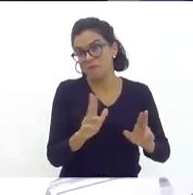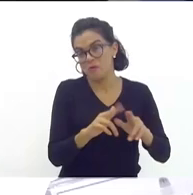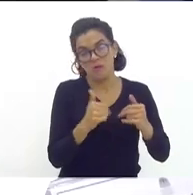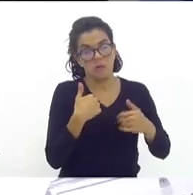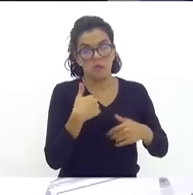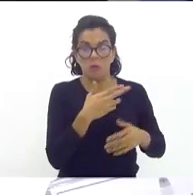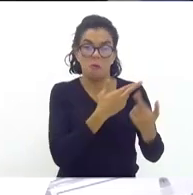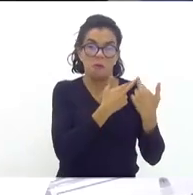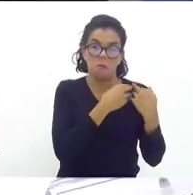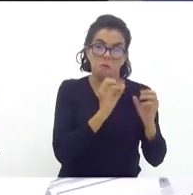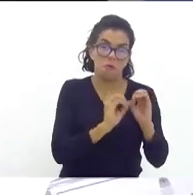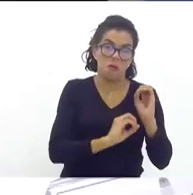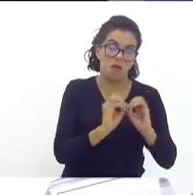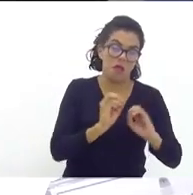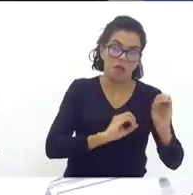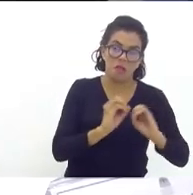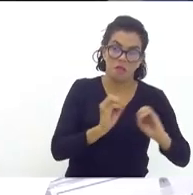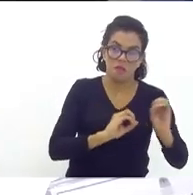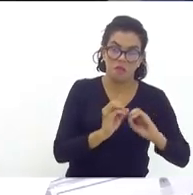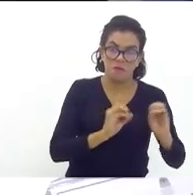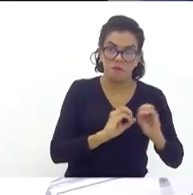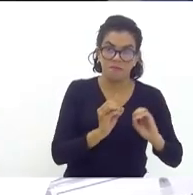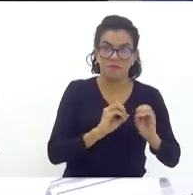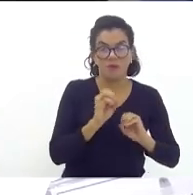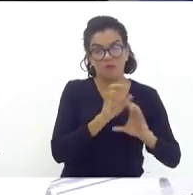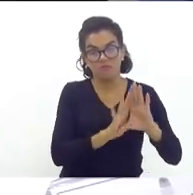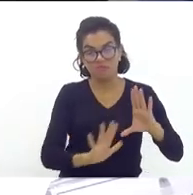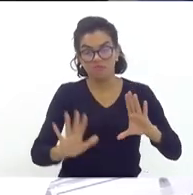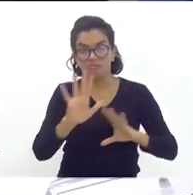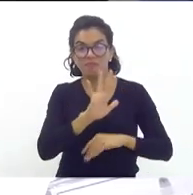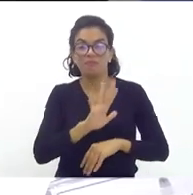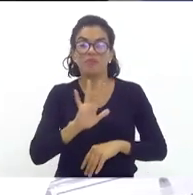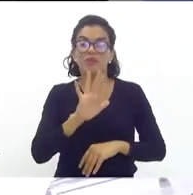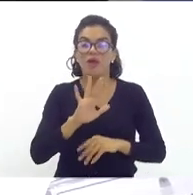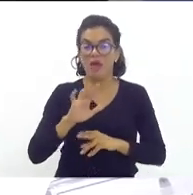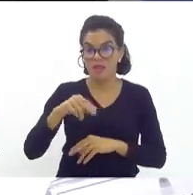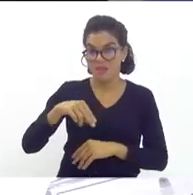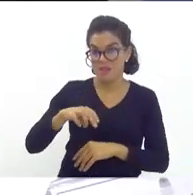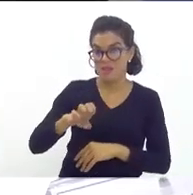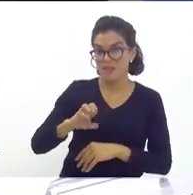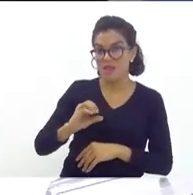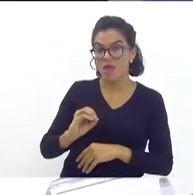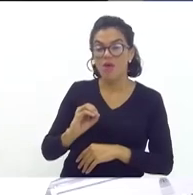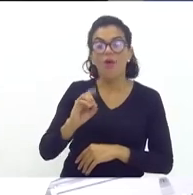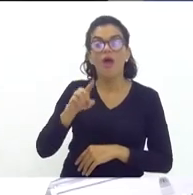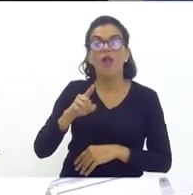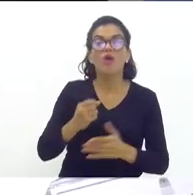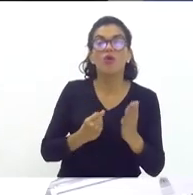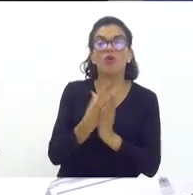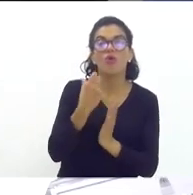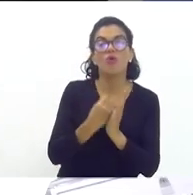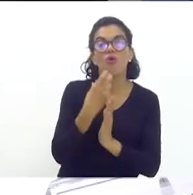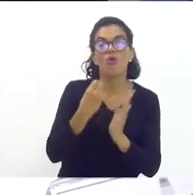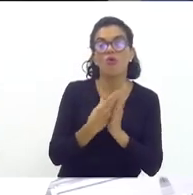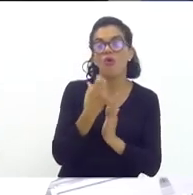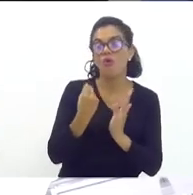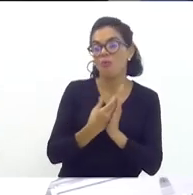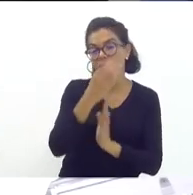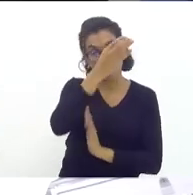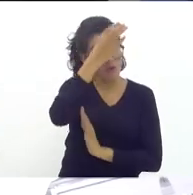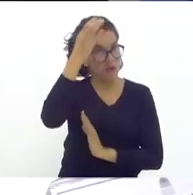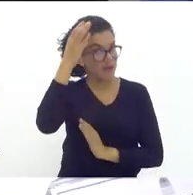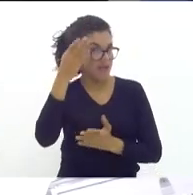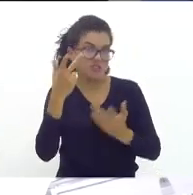sobre isso a tua nela como consumidor Então nesse aspecto né o gás é um consumidor para aspectivação da genesa ela é um consumidor